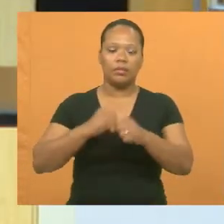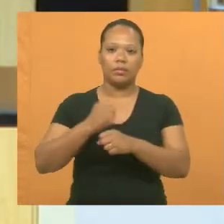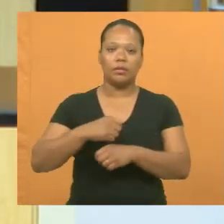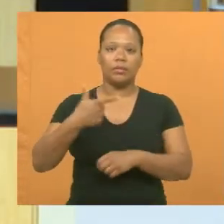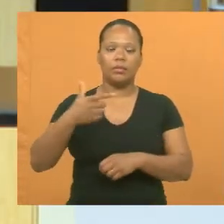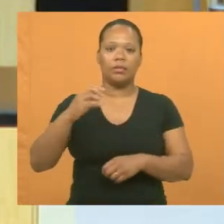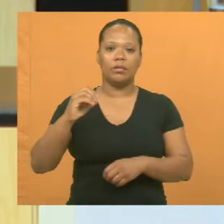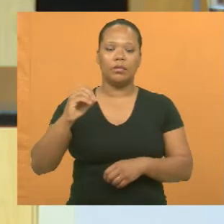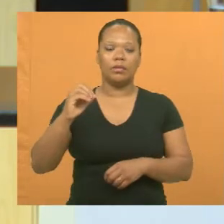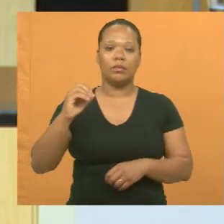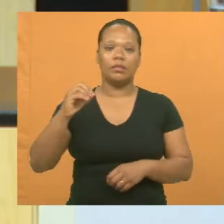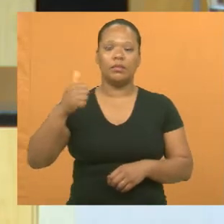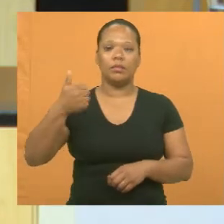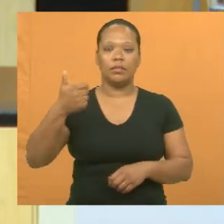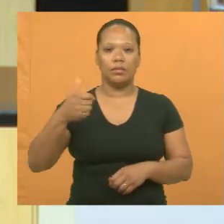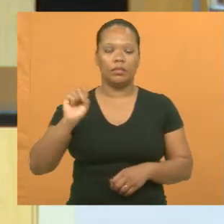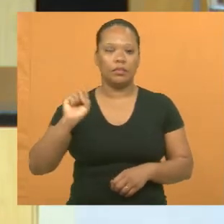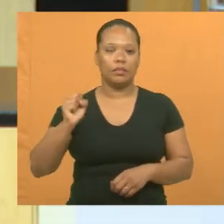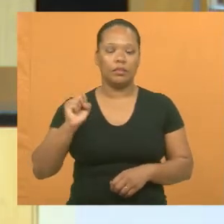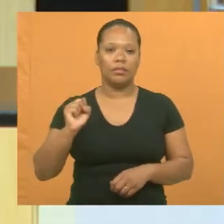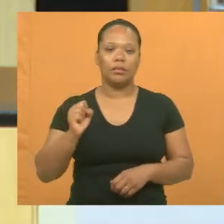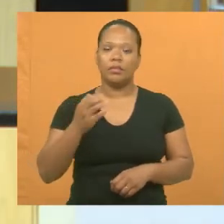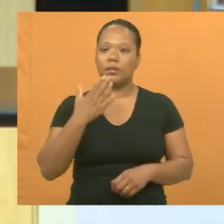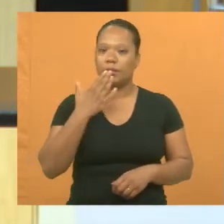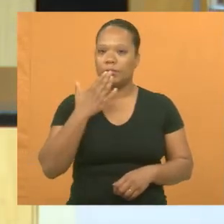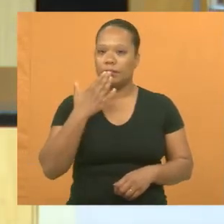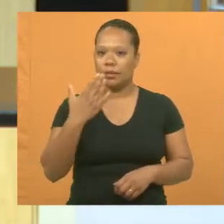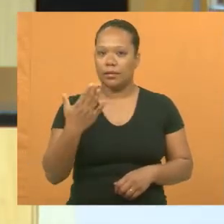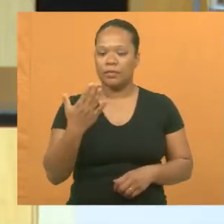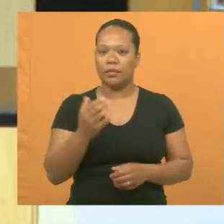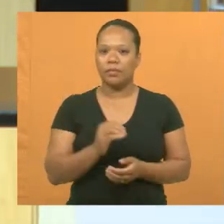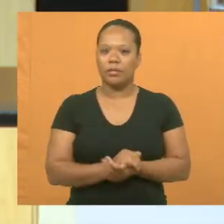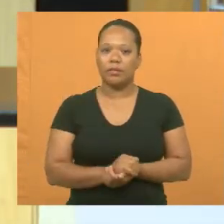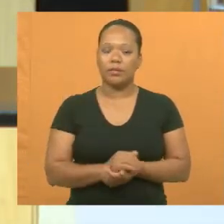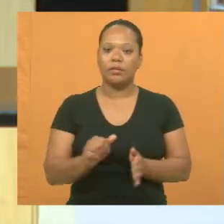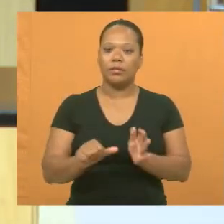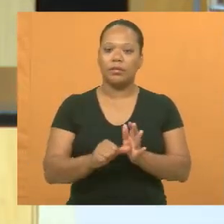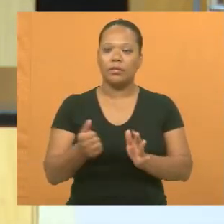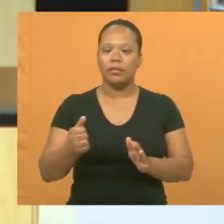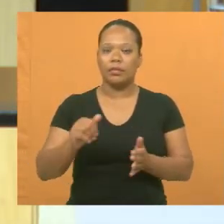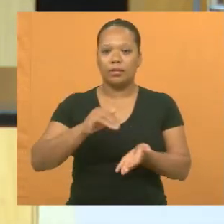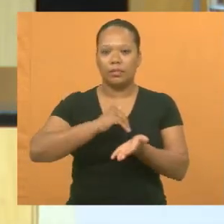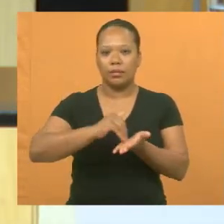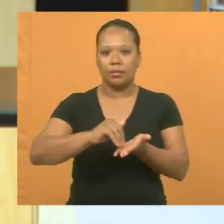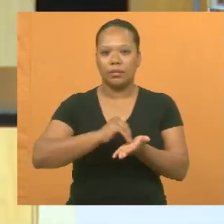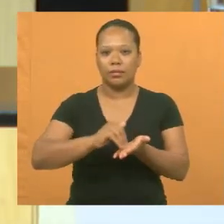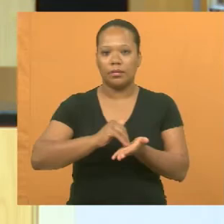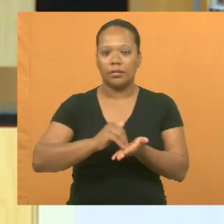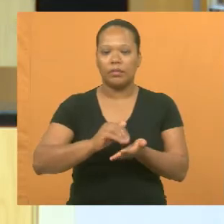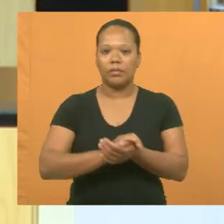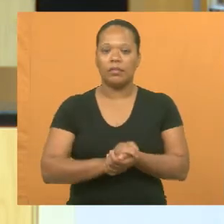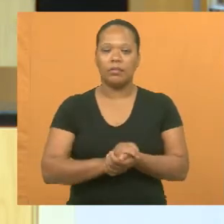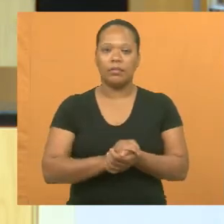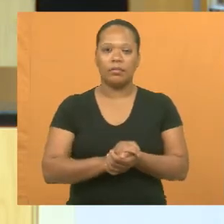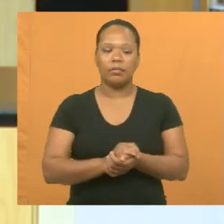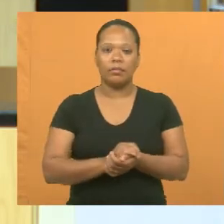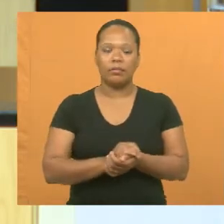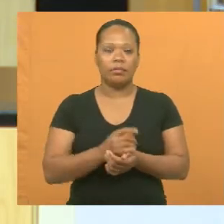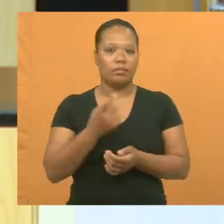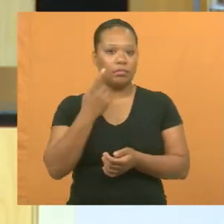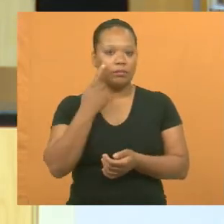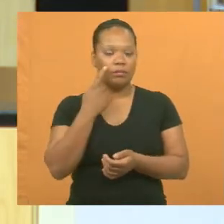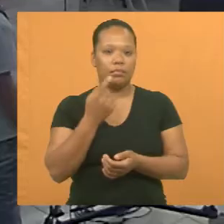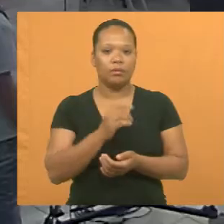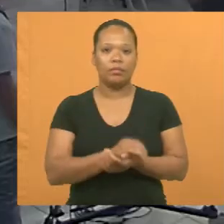2018. Eu solicito à primeira secretária que faça a verificação da presença dos nobres